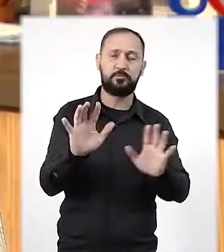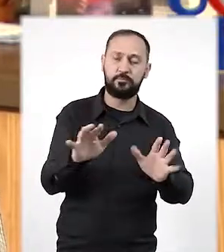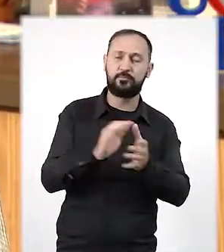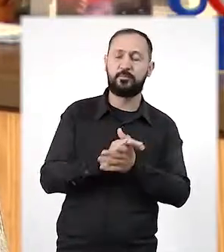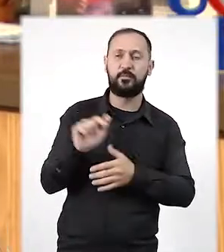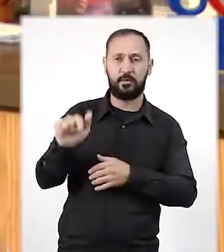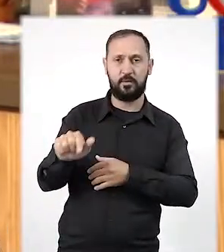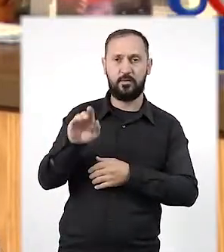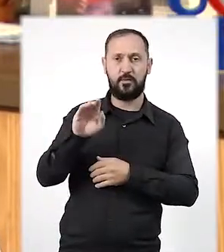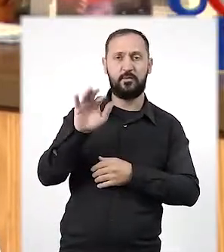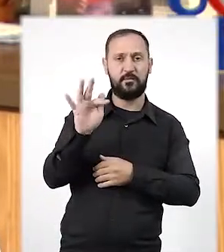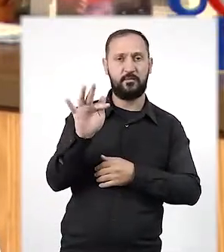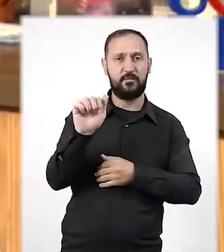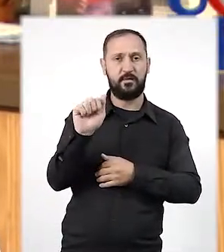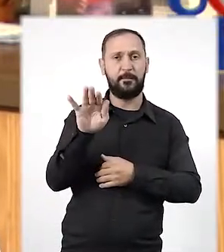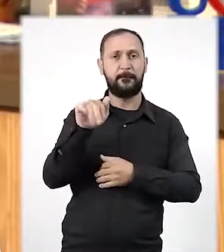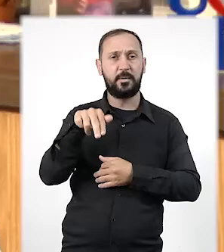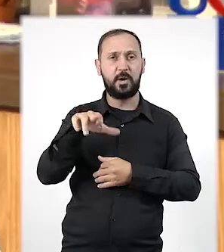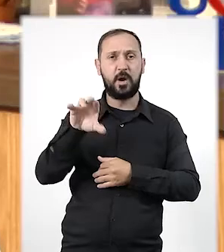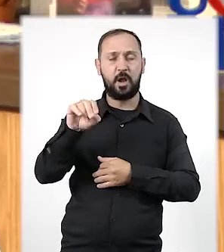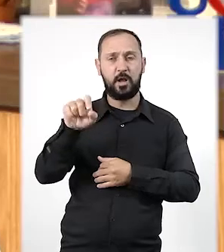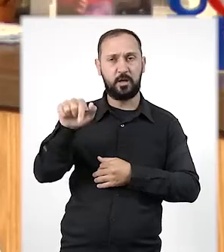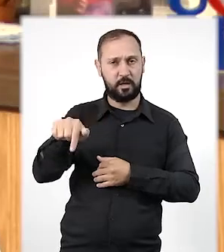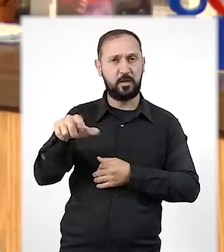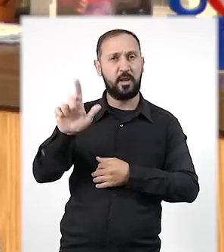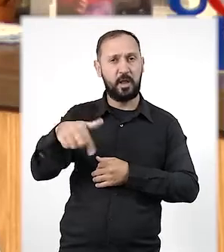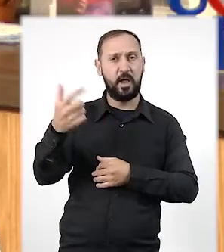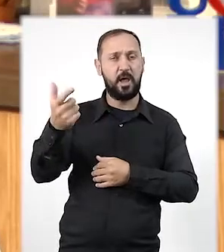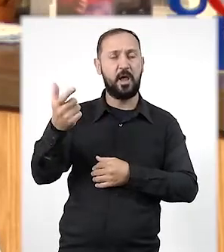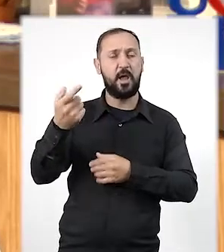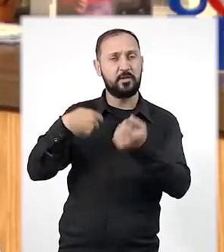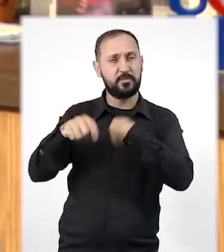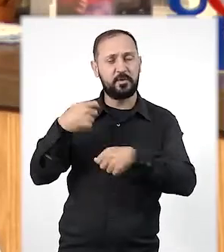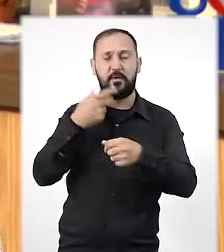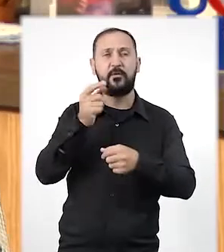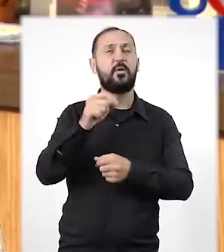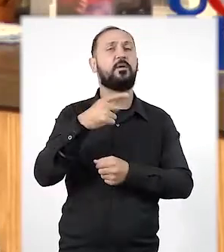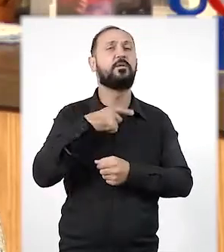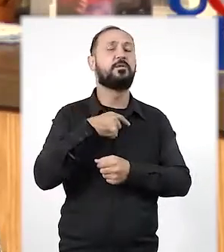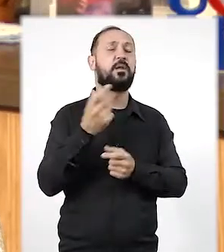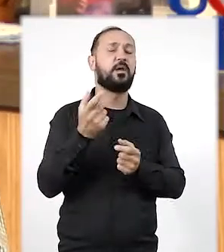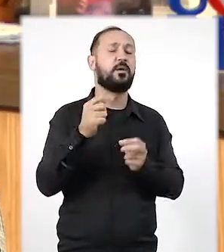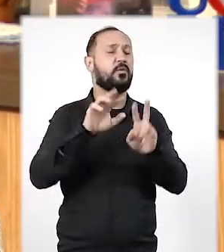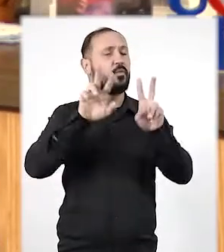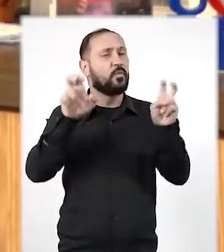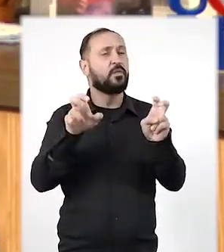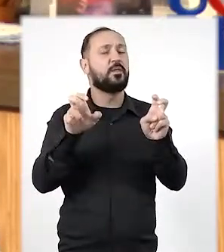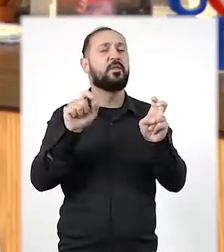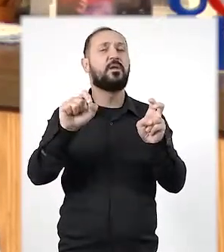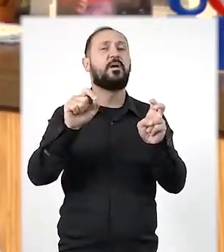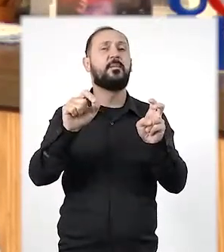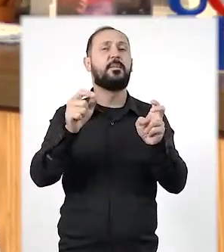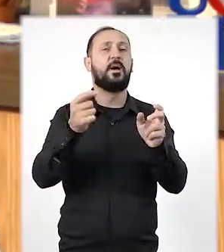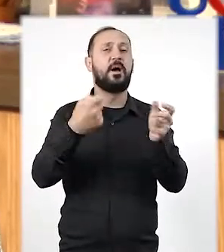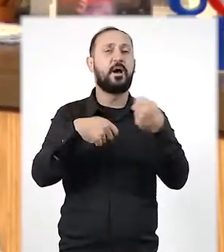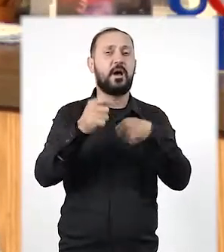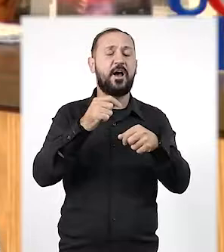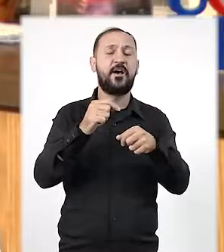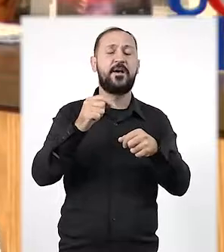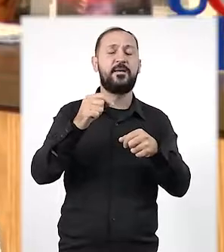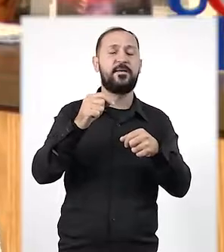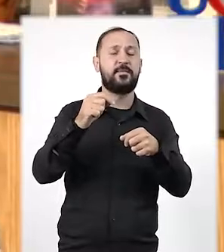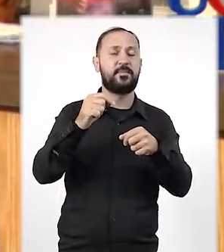Aí o Fabiano, como é administrador, ele falou assim, olha, tem a parte de educação financeira que eu gostaria de estudar e tal. E aí ele, então